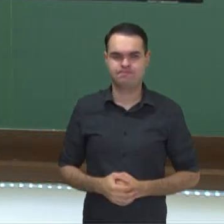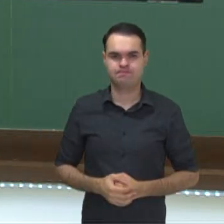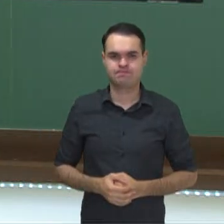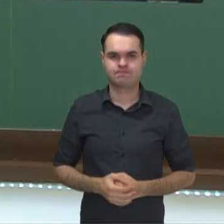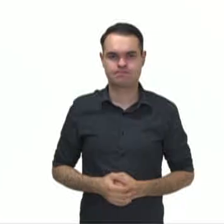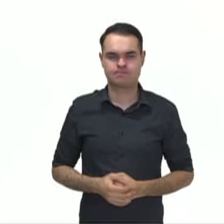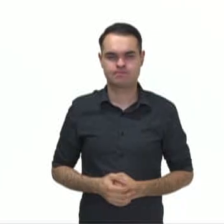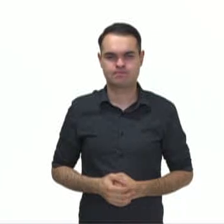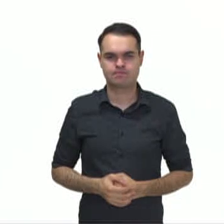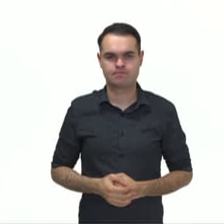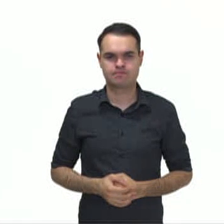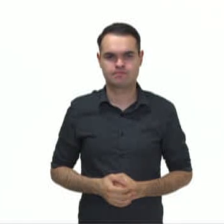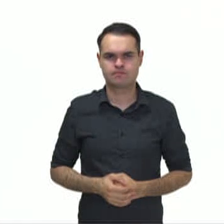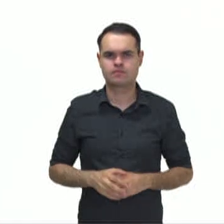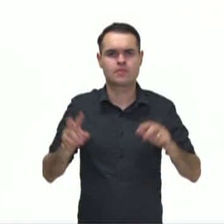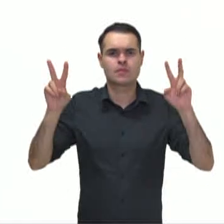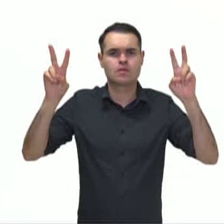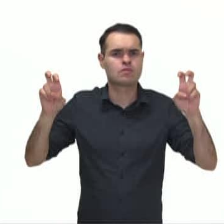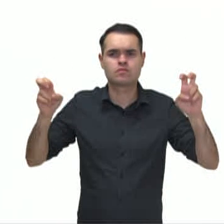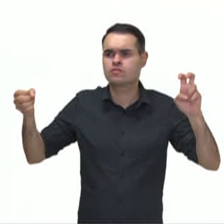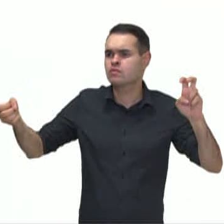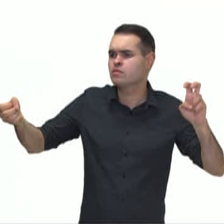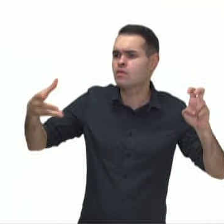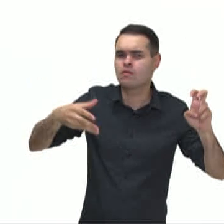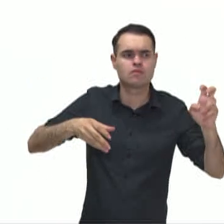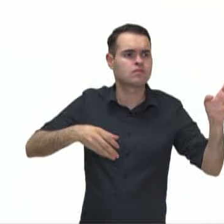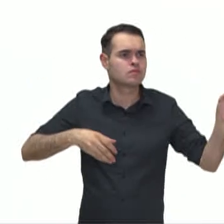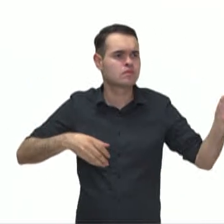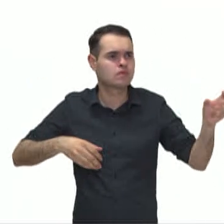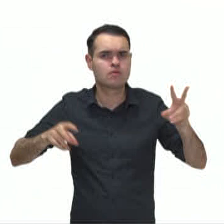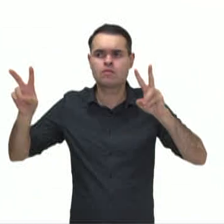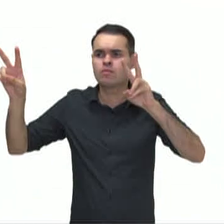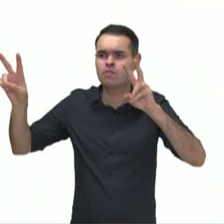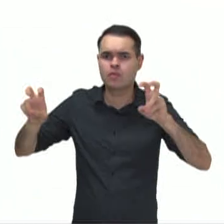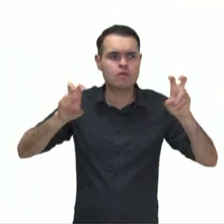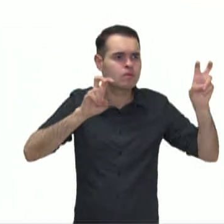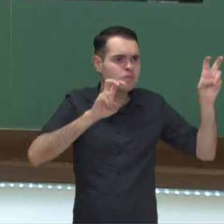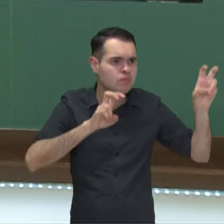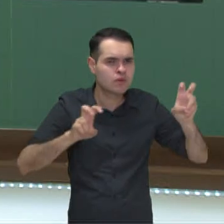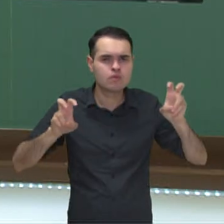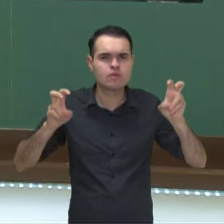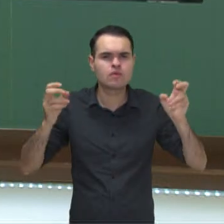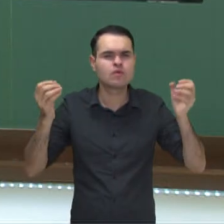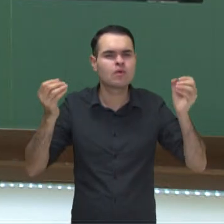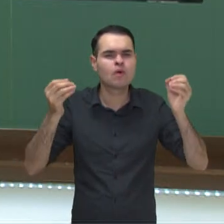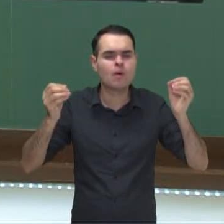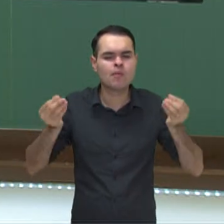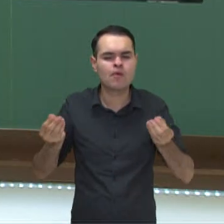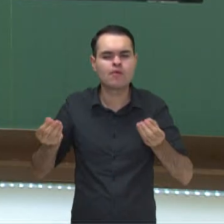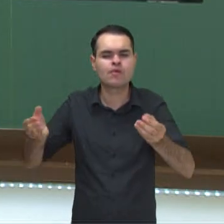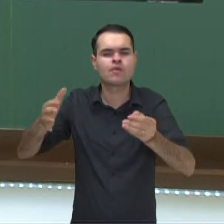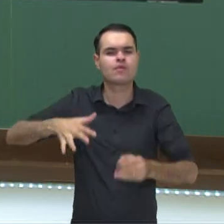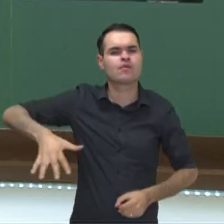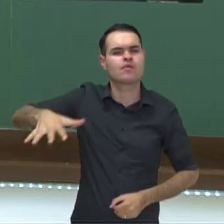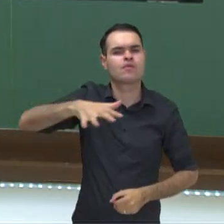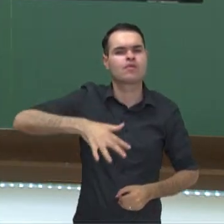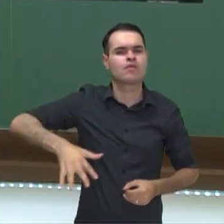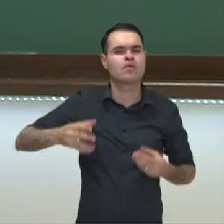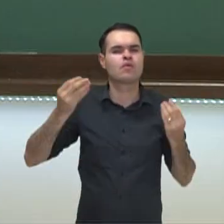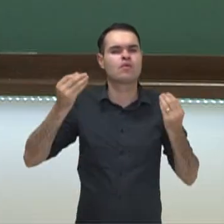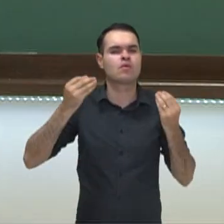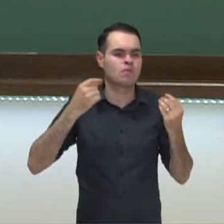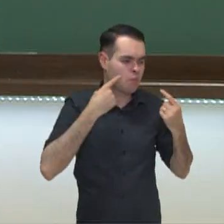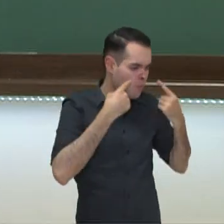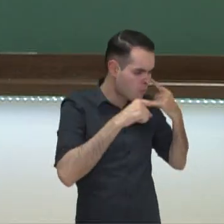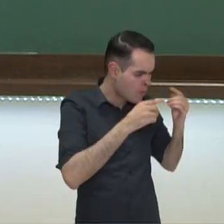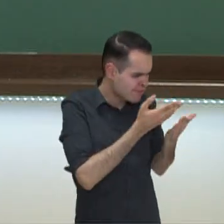como esses assuntos novos são comunicados ao público em geral, como todas essas descobertas do